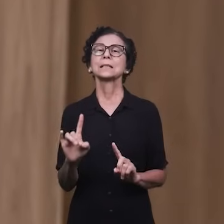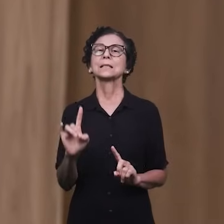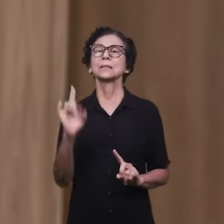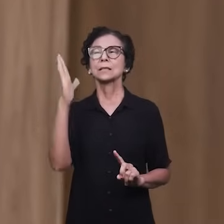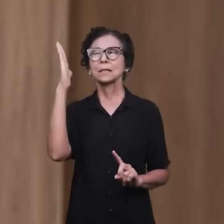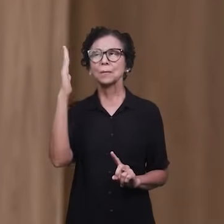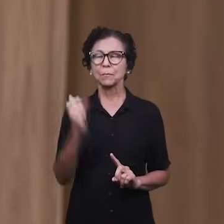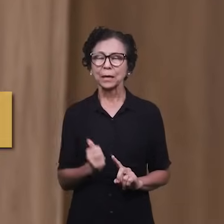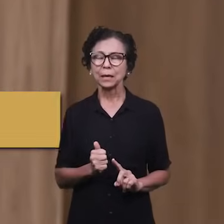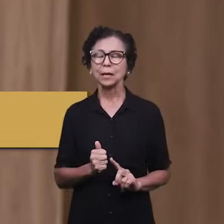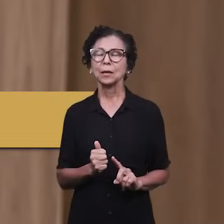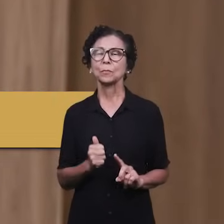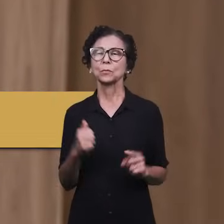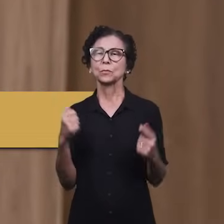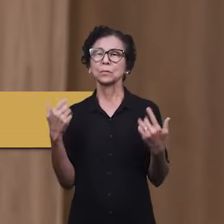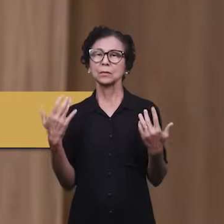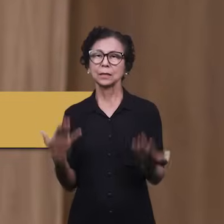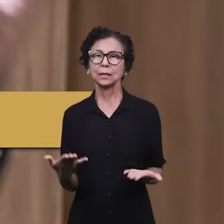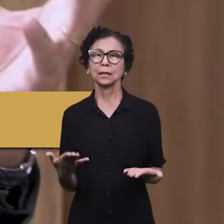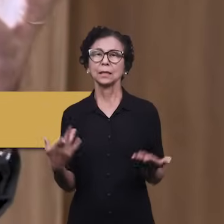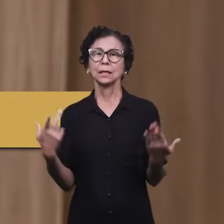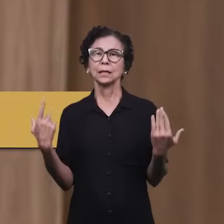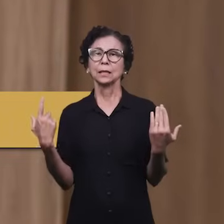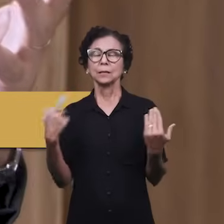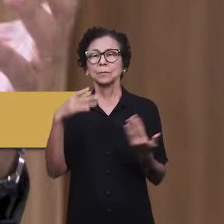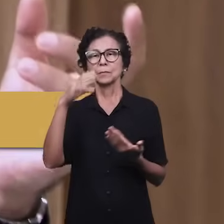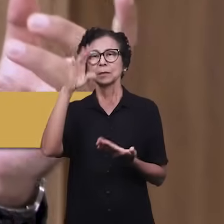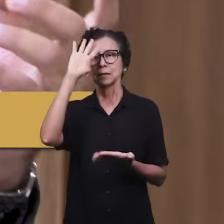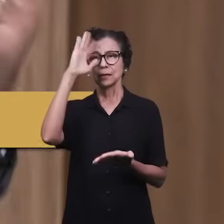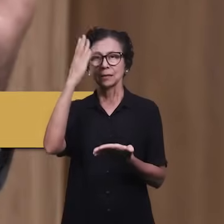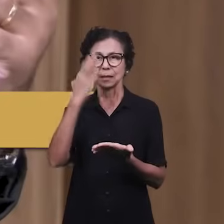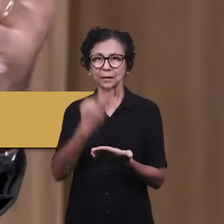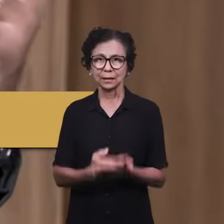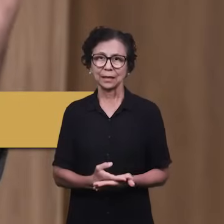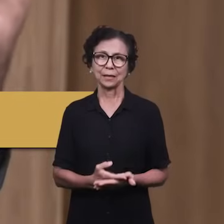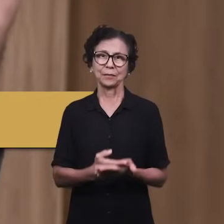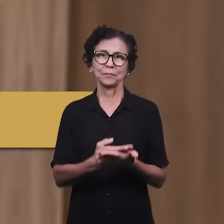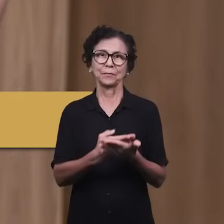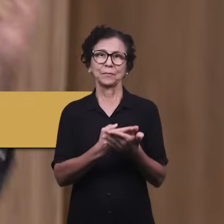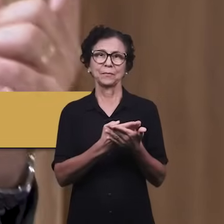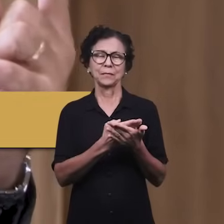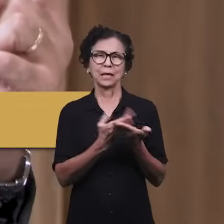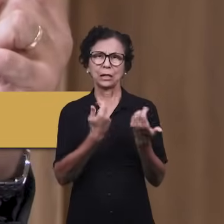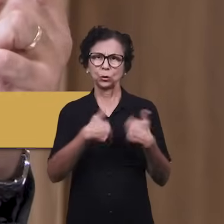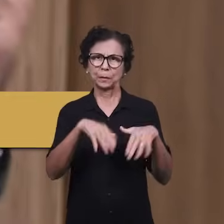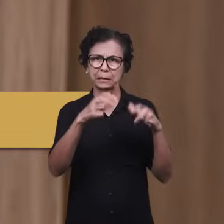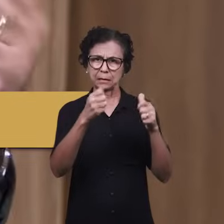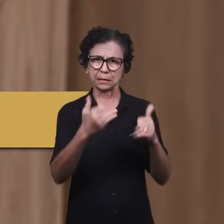necessário crer sem ter explicação, sem precisar explicar, tem um nome, que é